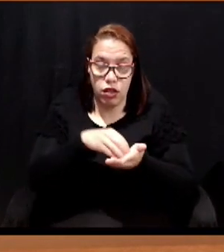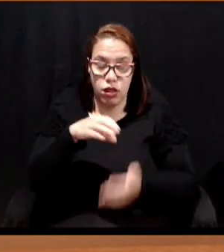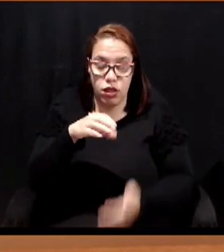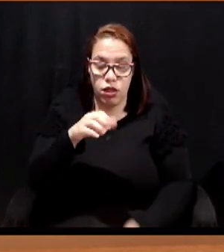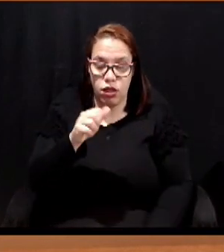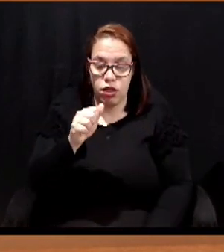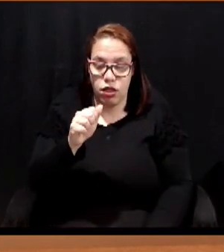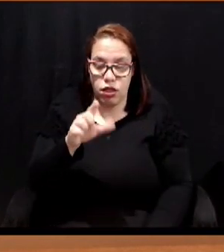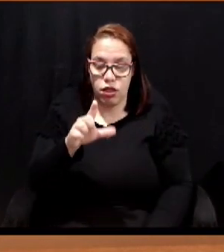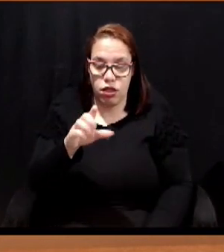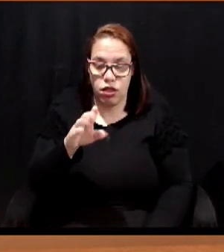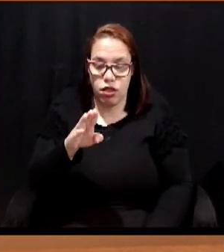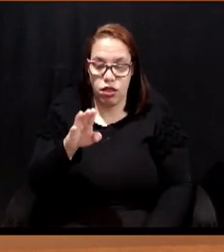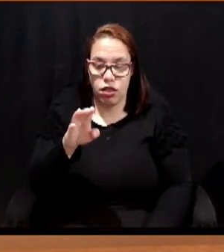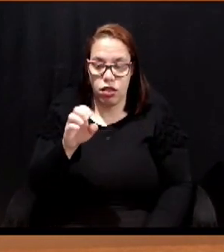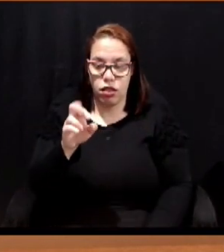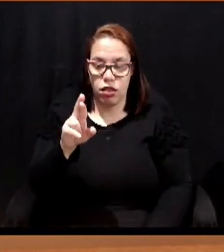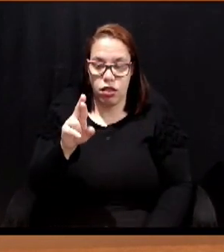Canadá,